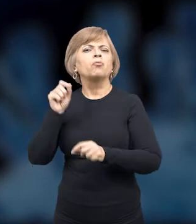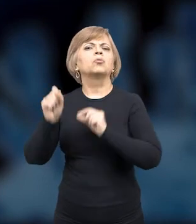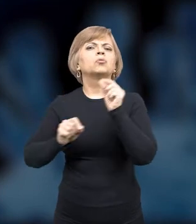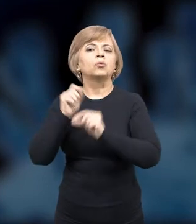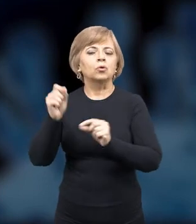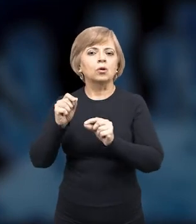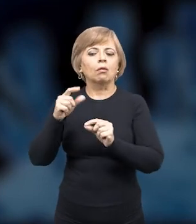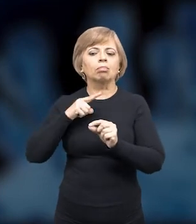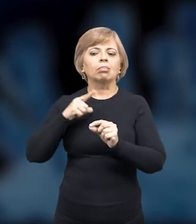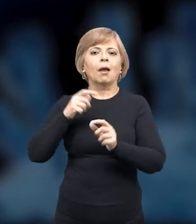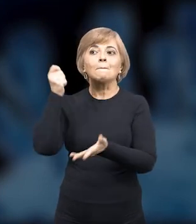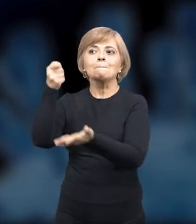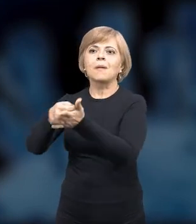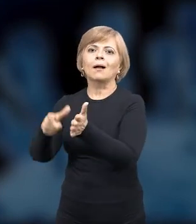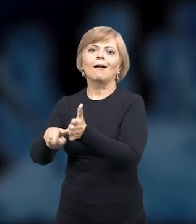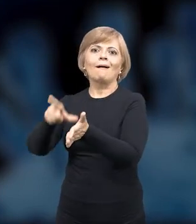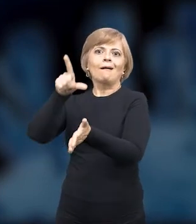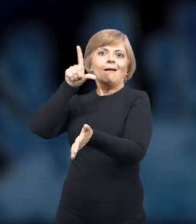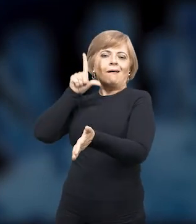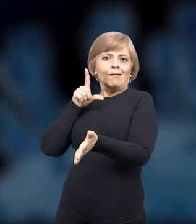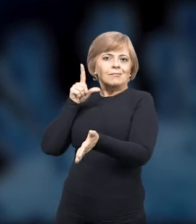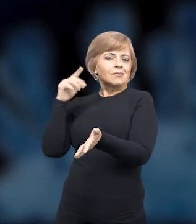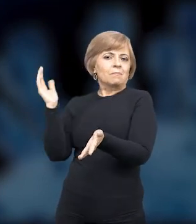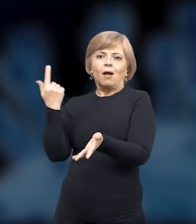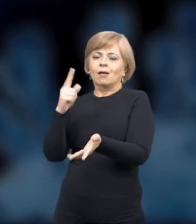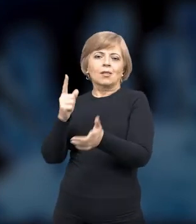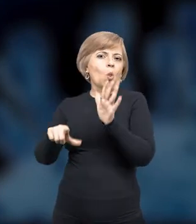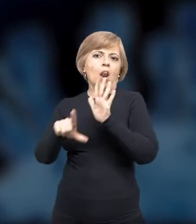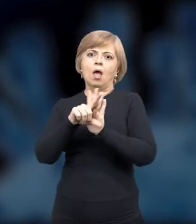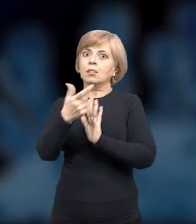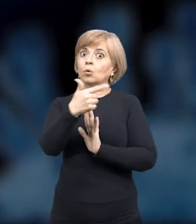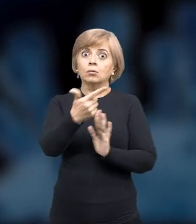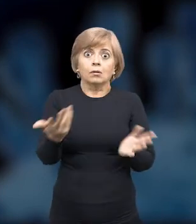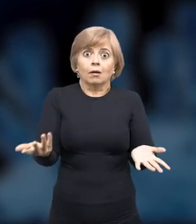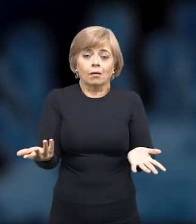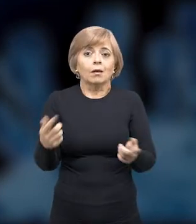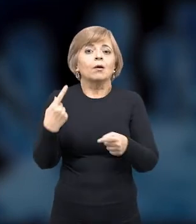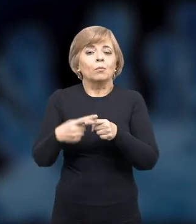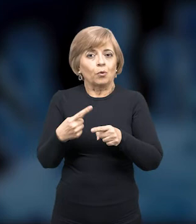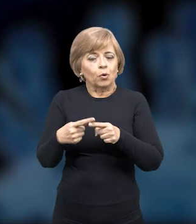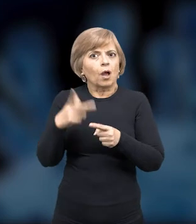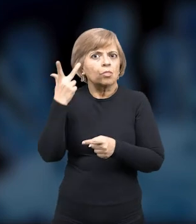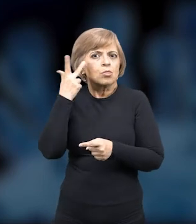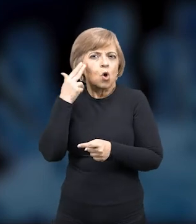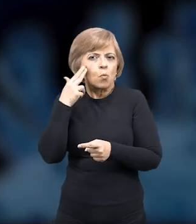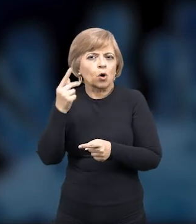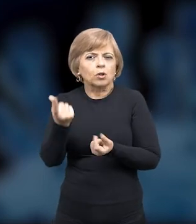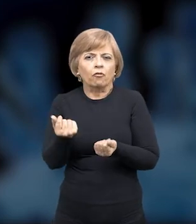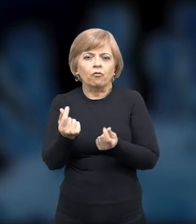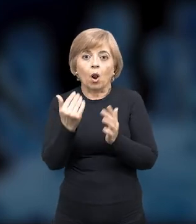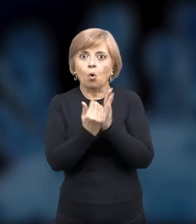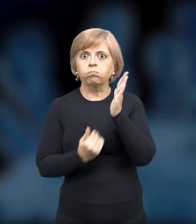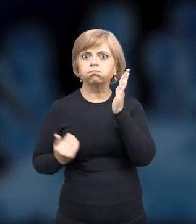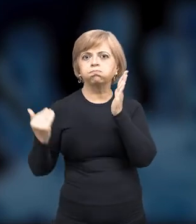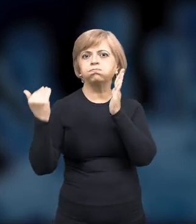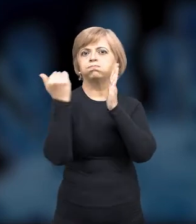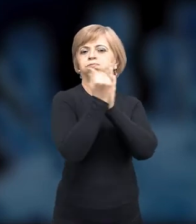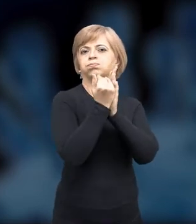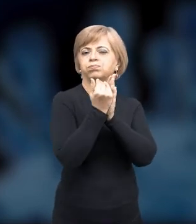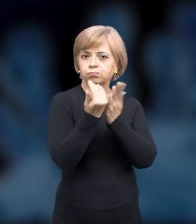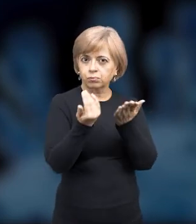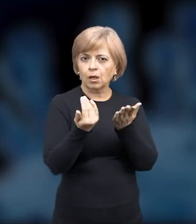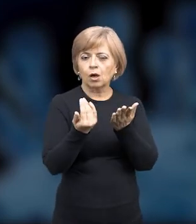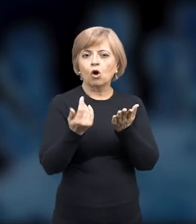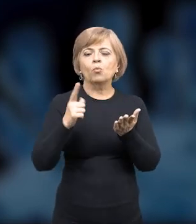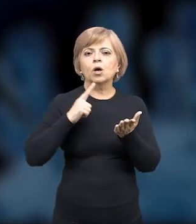um adiantamento de pagamento sem as cautelas previstas em lei, havia normalmente um sobrepreço, ou seja, era fixado o valor